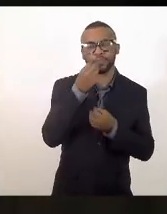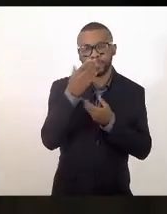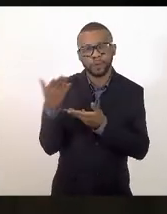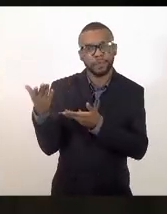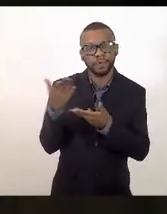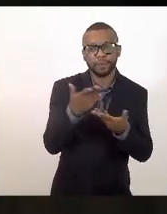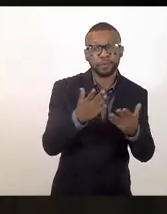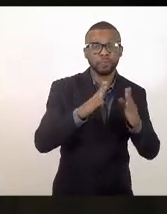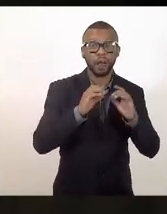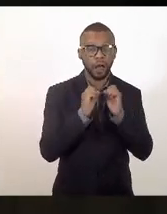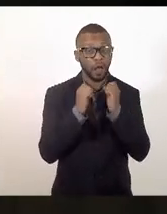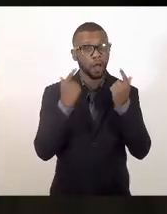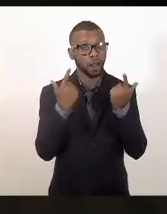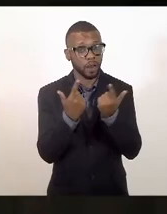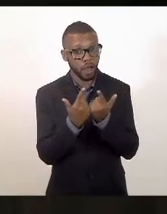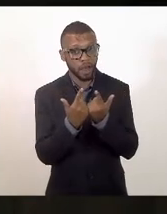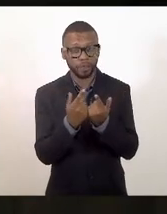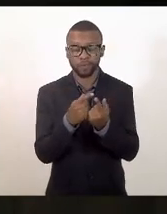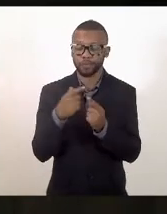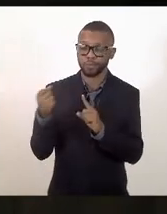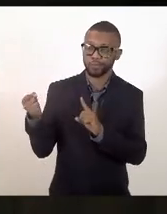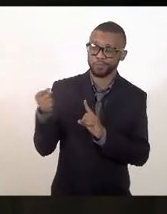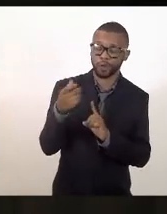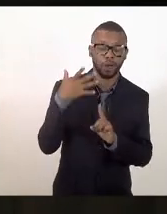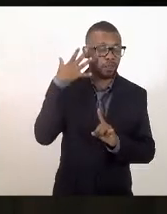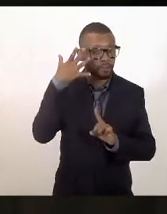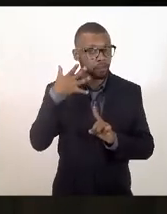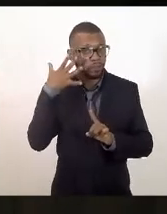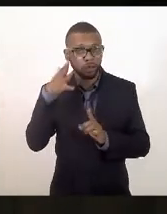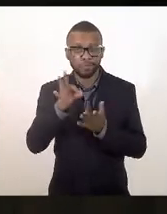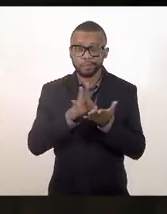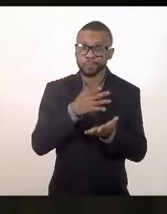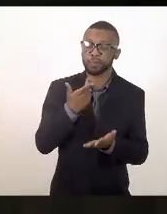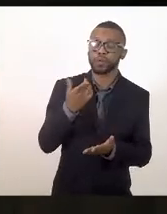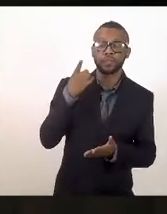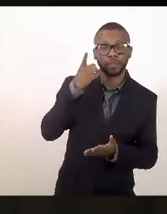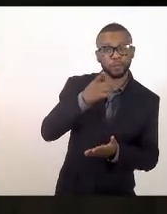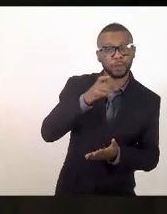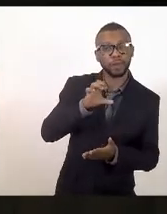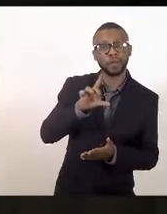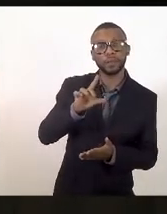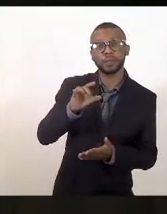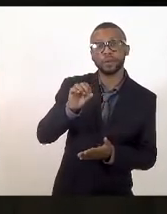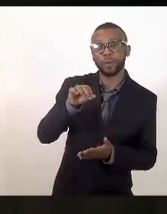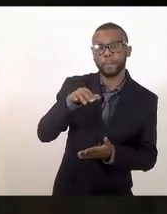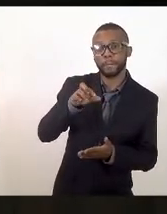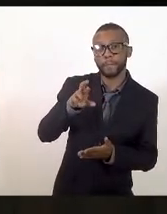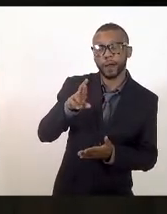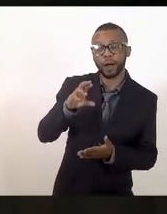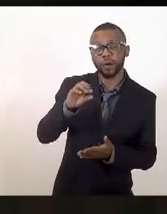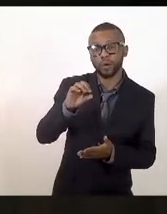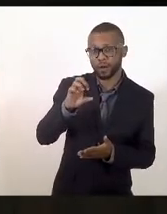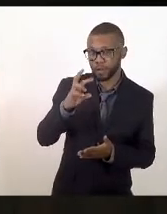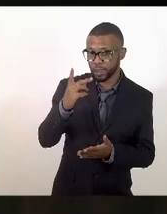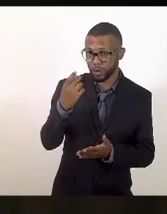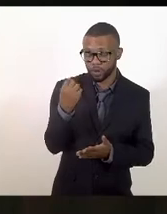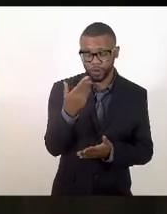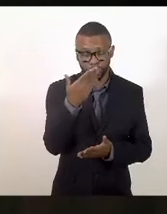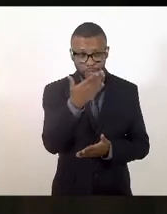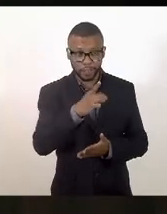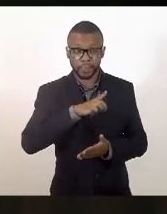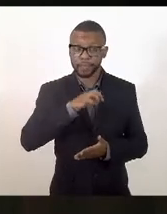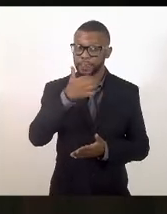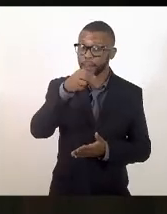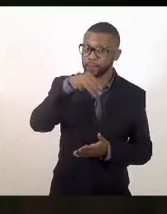Lei. Próximo orador inscrito é o nobre deputado Eliomar Coelho. Vossa Excelência tem 10 minutos para a sua manifestação.